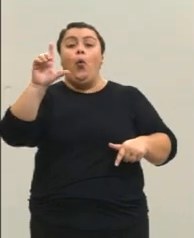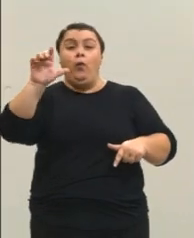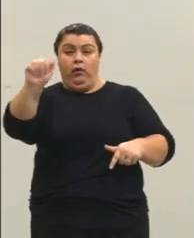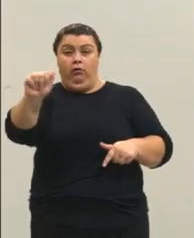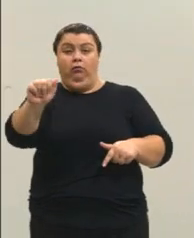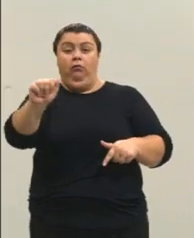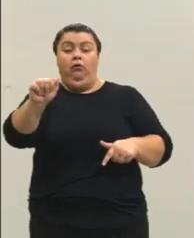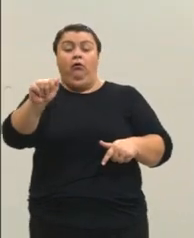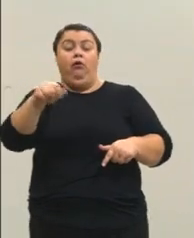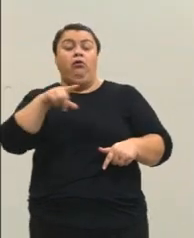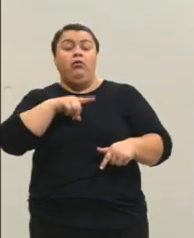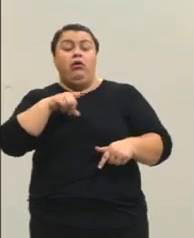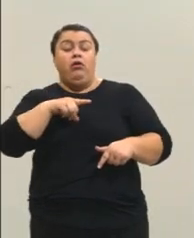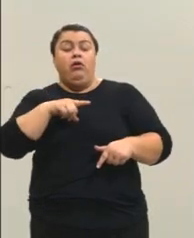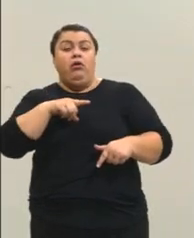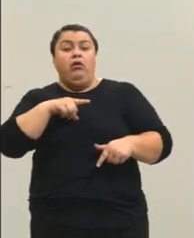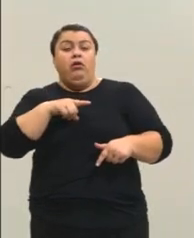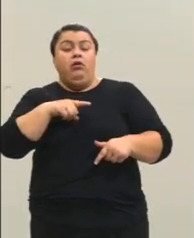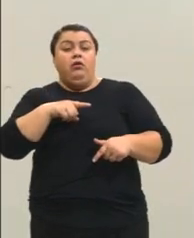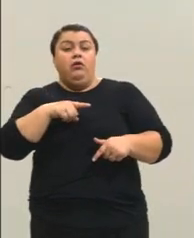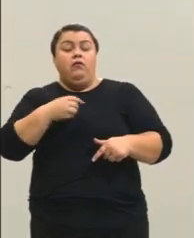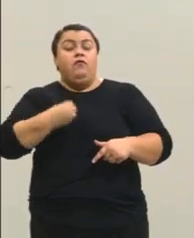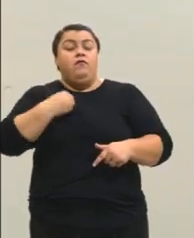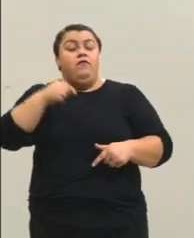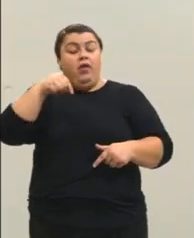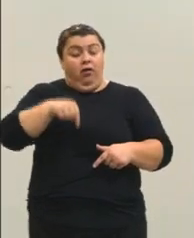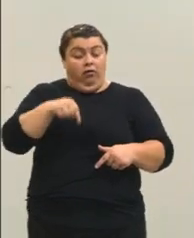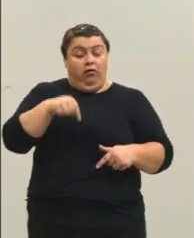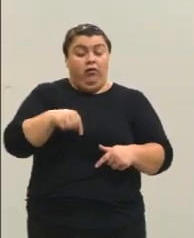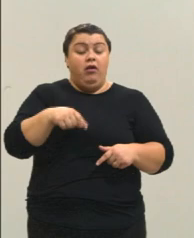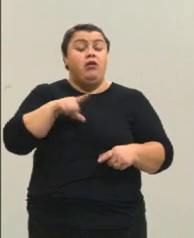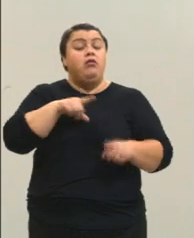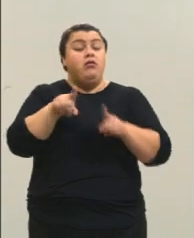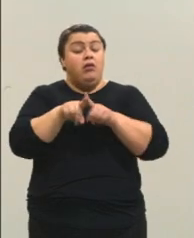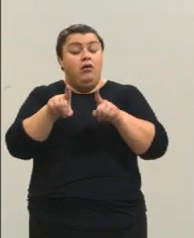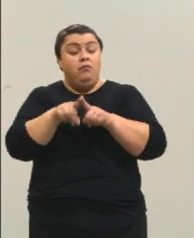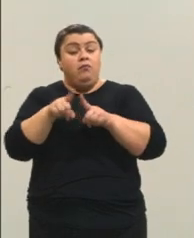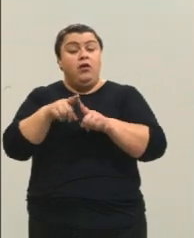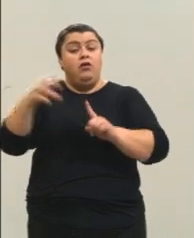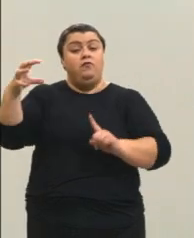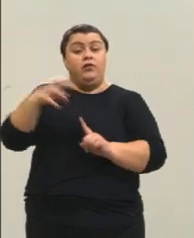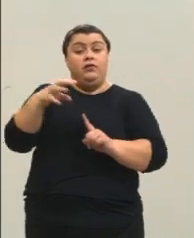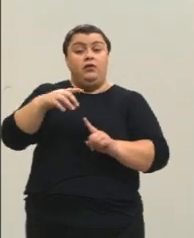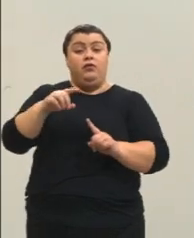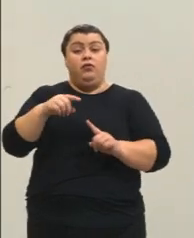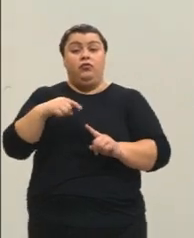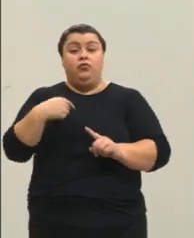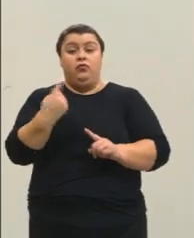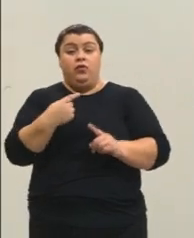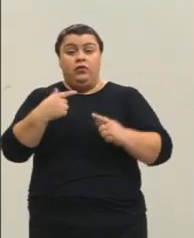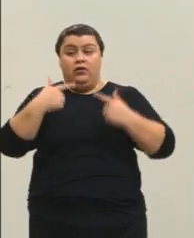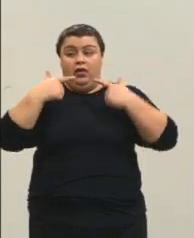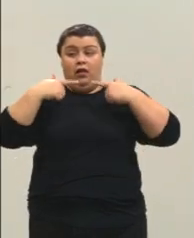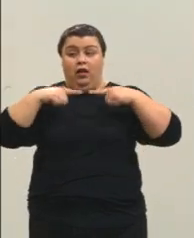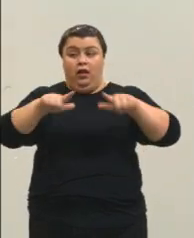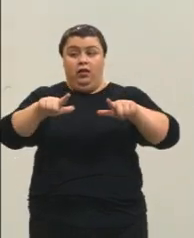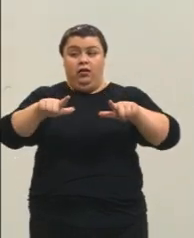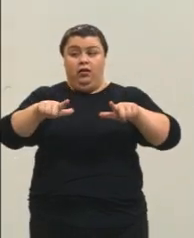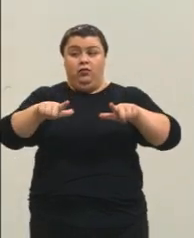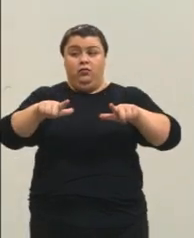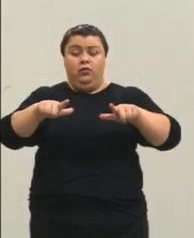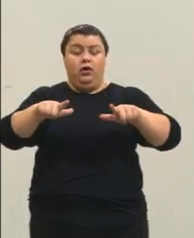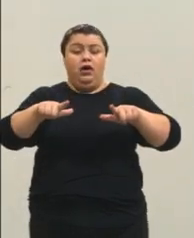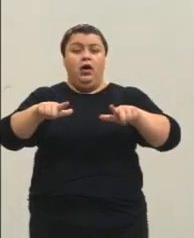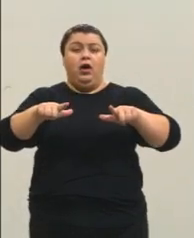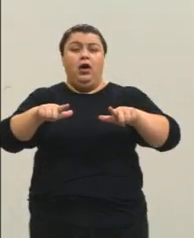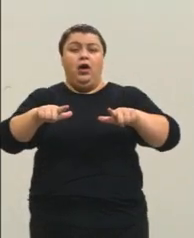esses haitianos então estão cada vez mais presentes aqui e eles também vão acabar influenciando a nossa língua influenciado um pouco nosso sotaque a